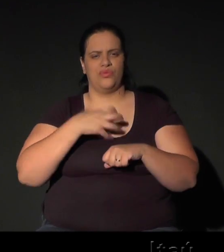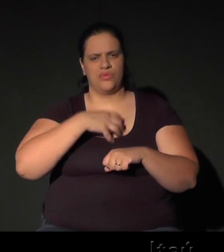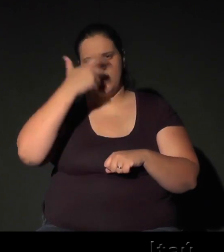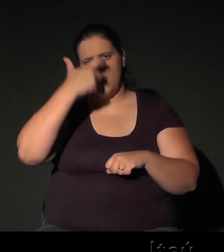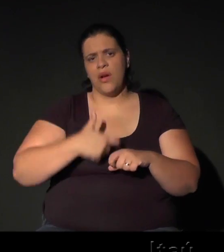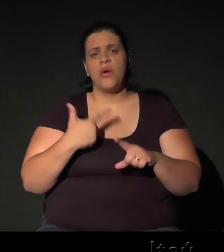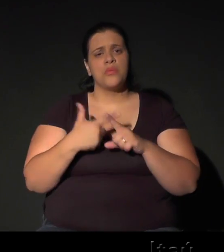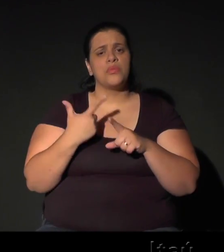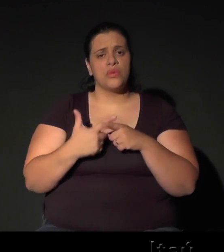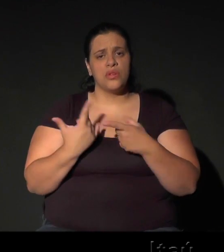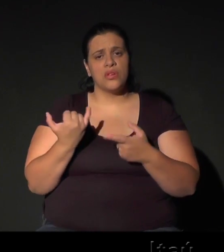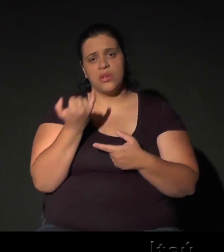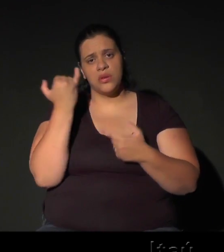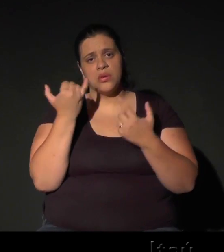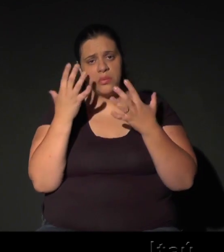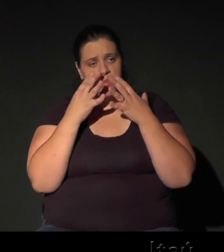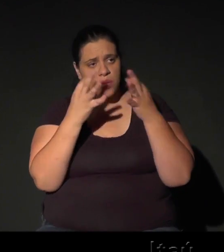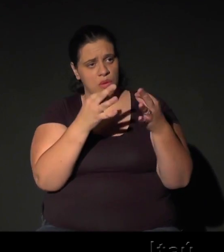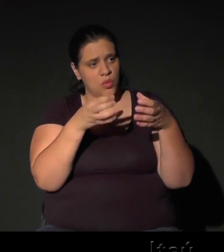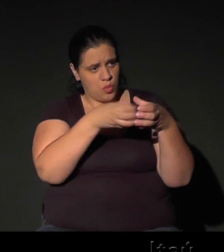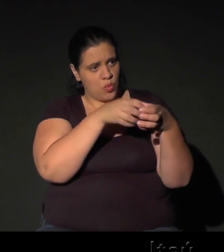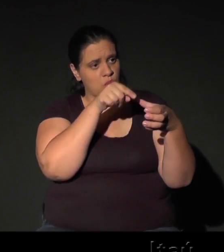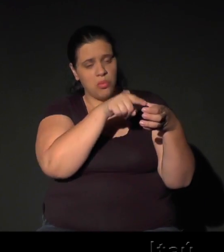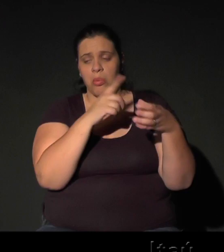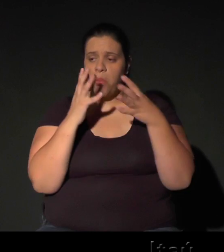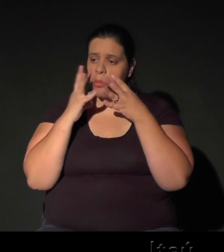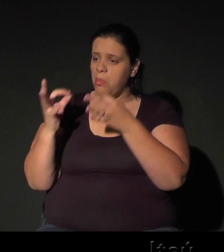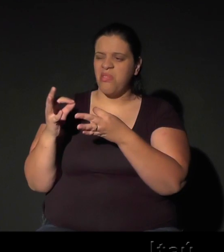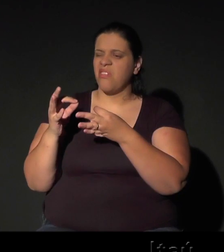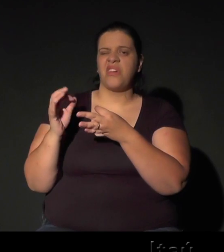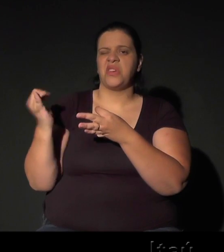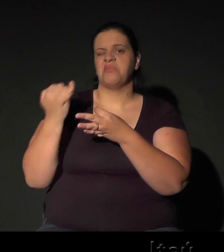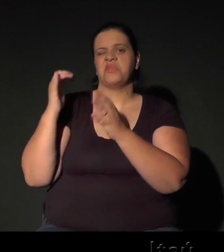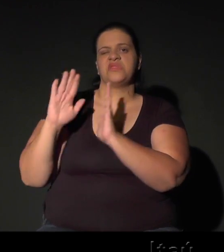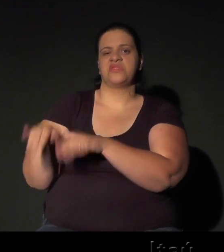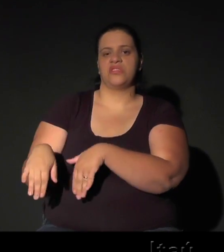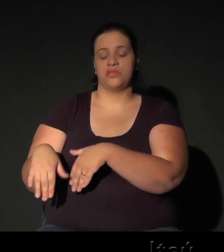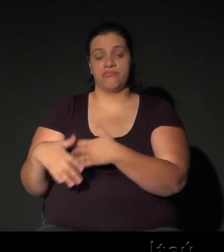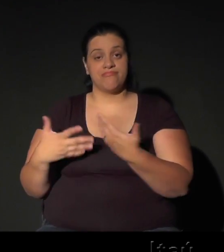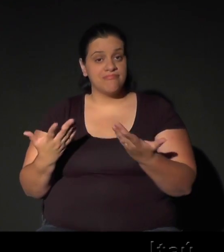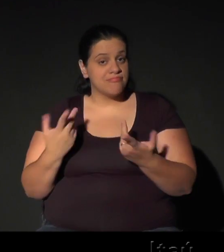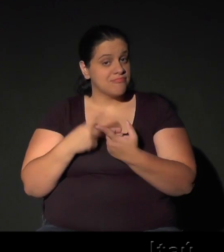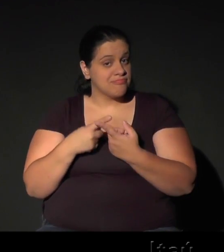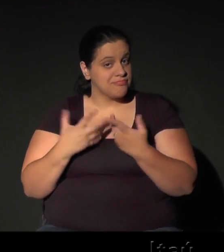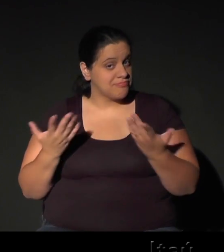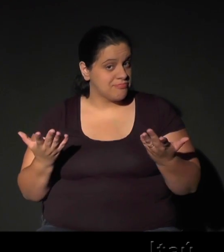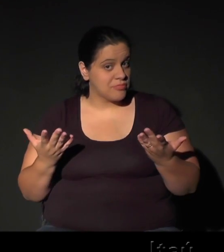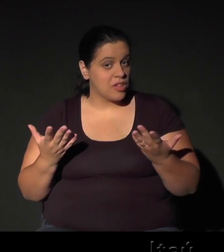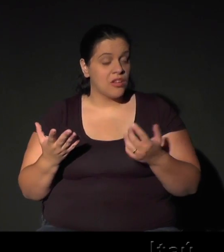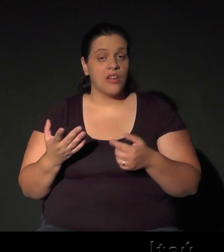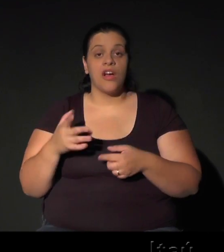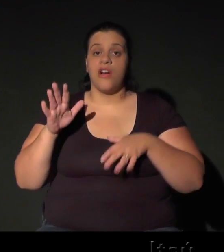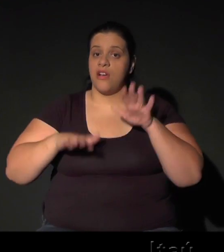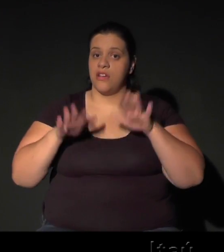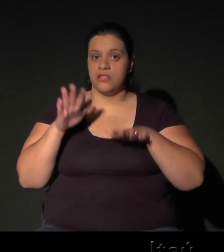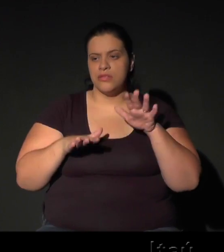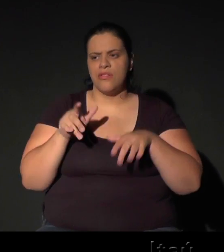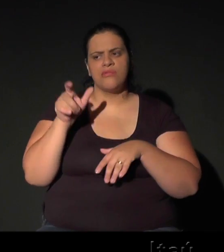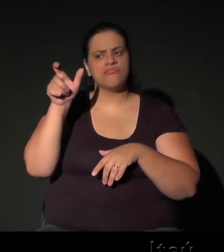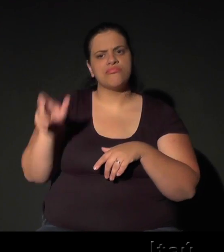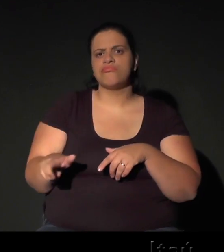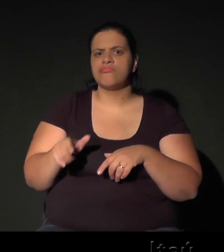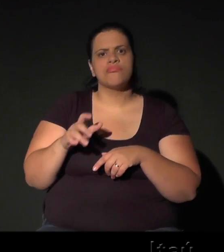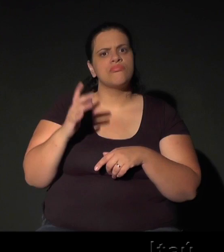considera importante a narrativa de um grupo e do outro a gente não considera importante né ou porque aquela pessoa muitas vezes não